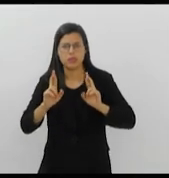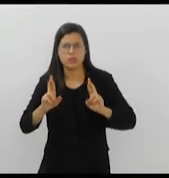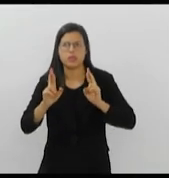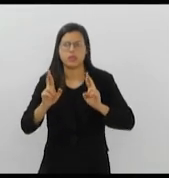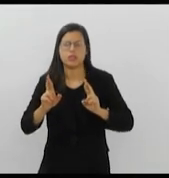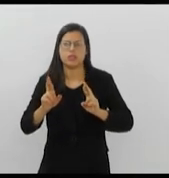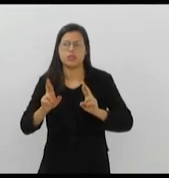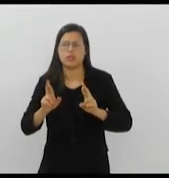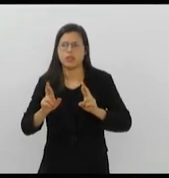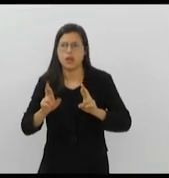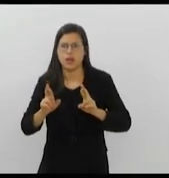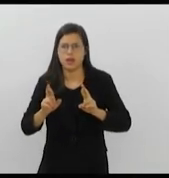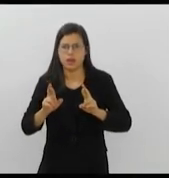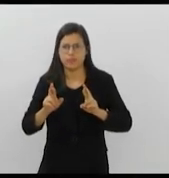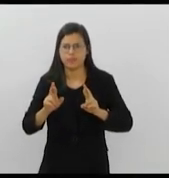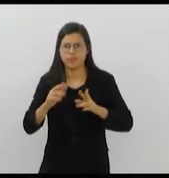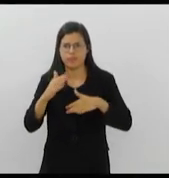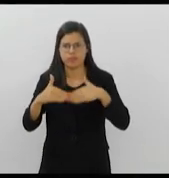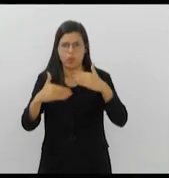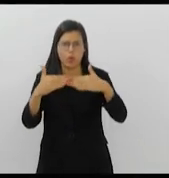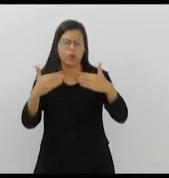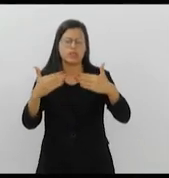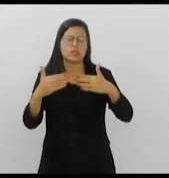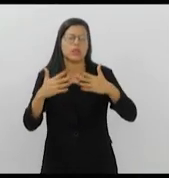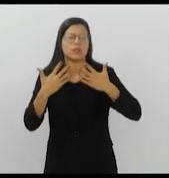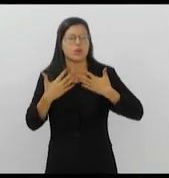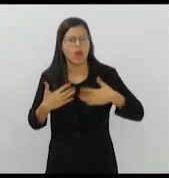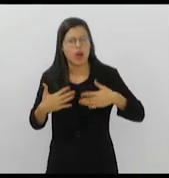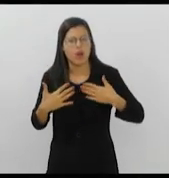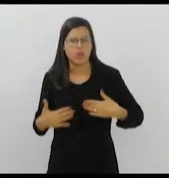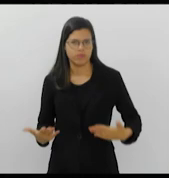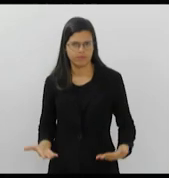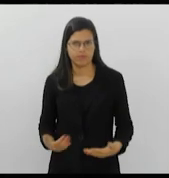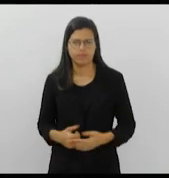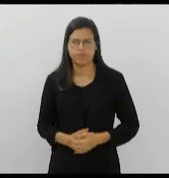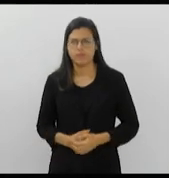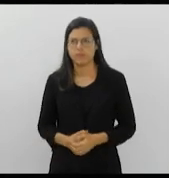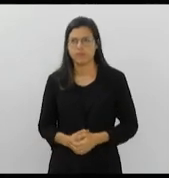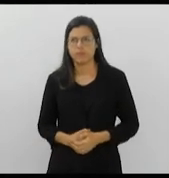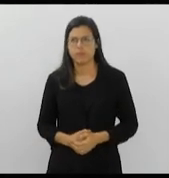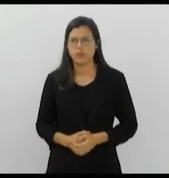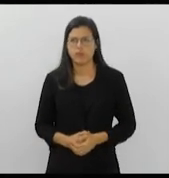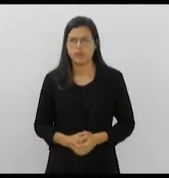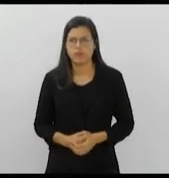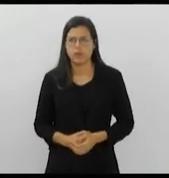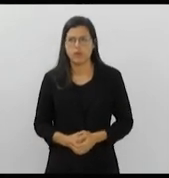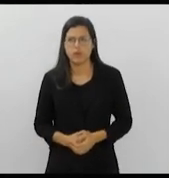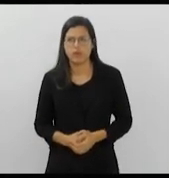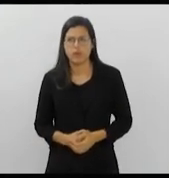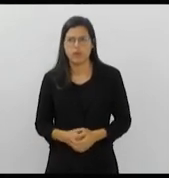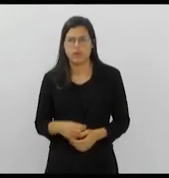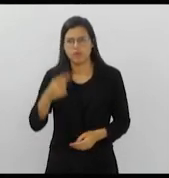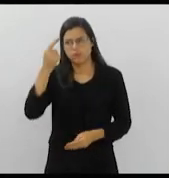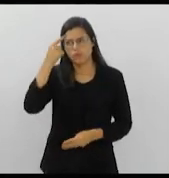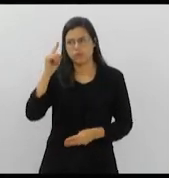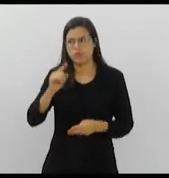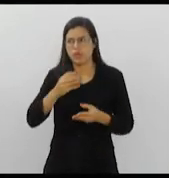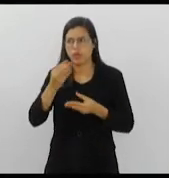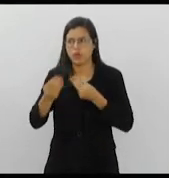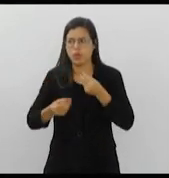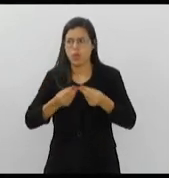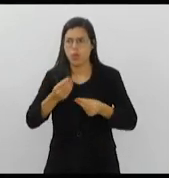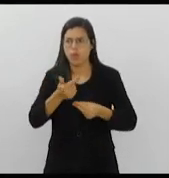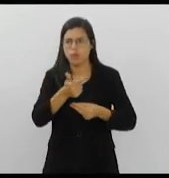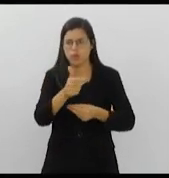seja absolutamente harmônico. Evidentemente que não sei em outras unidades federativas